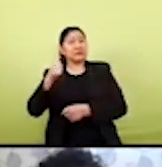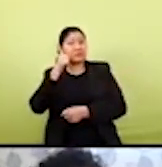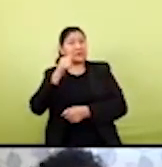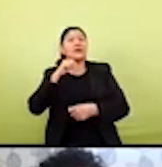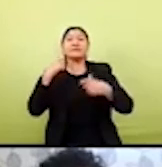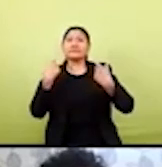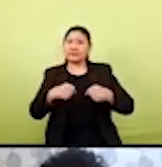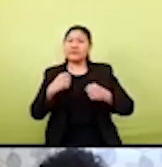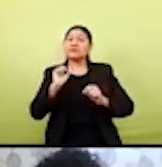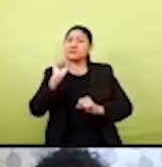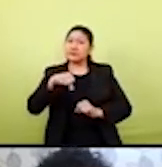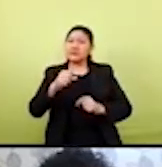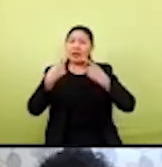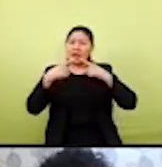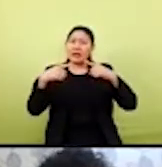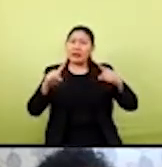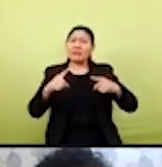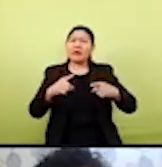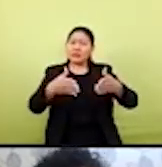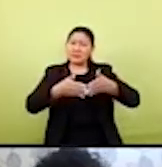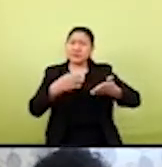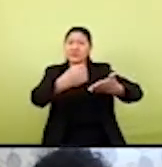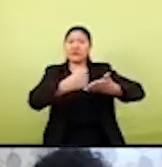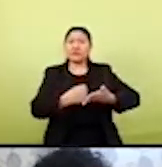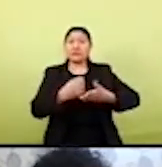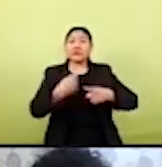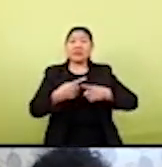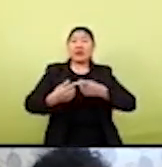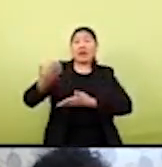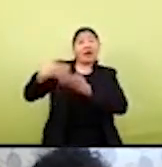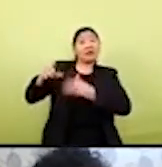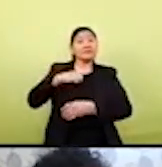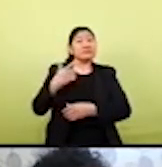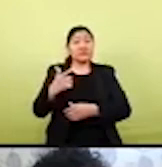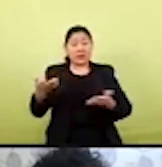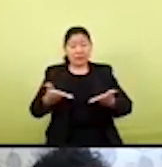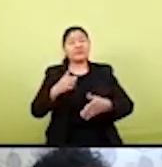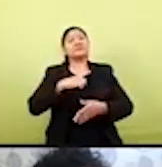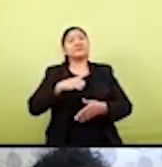divulgar o que a gente conquistou aí ao longo do tempo, né? Pode passar?